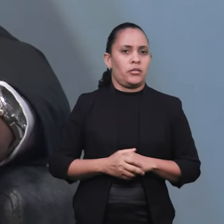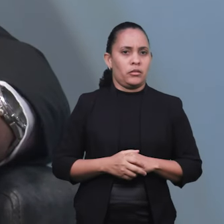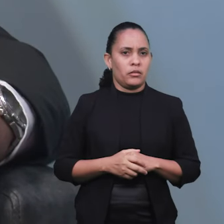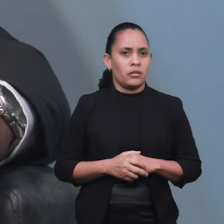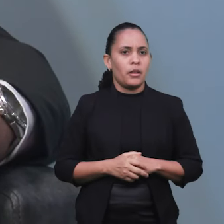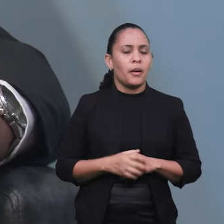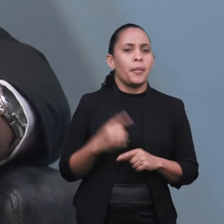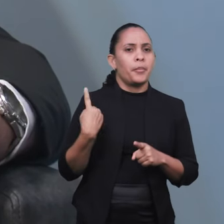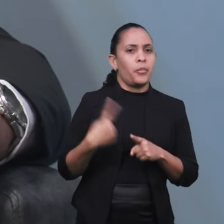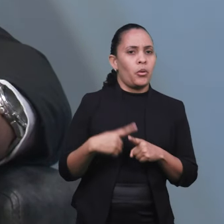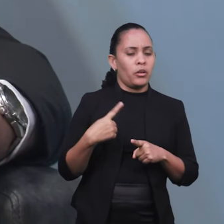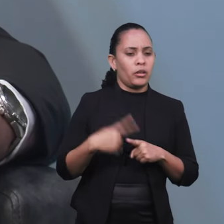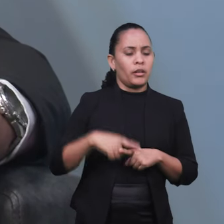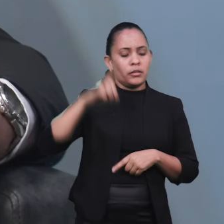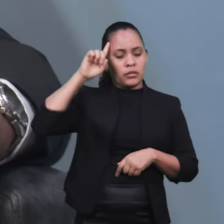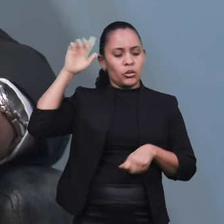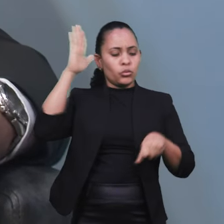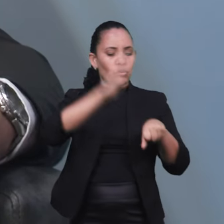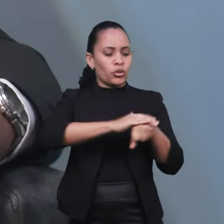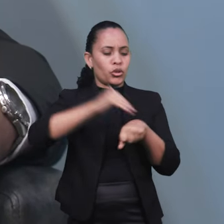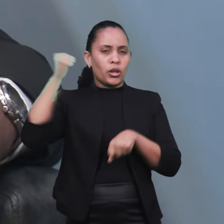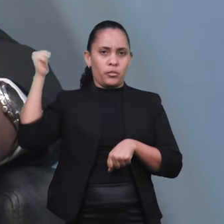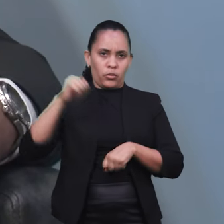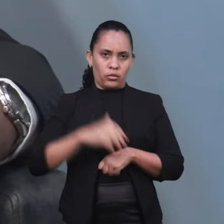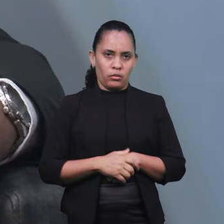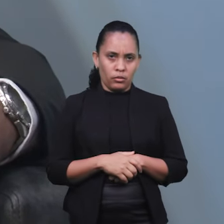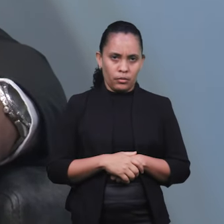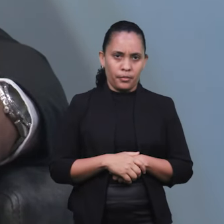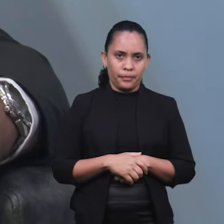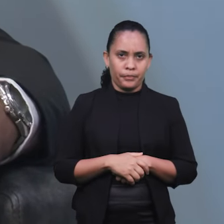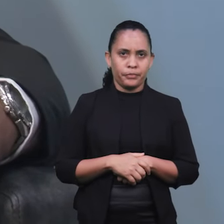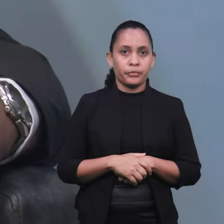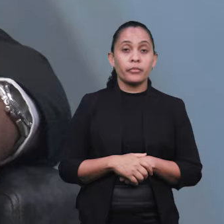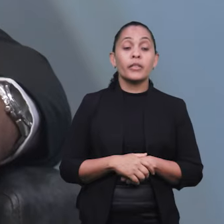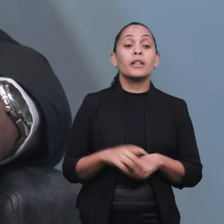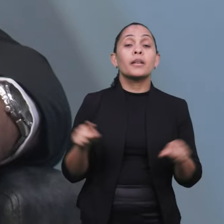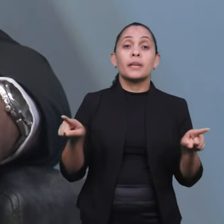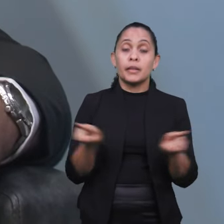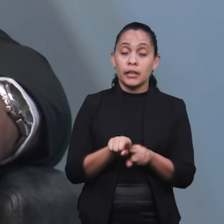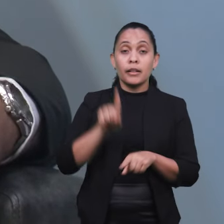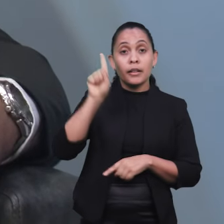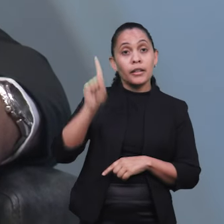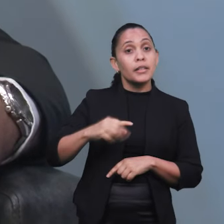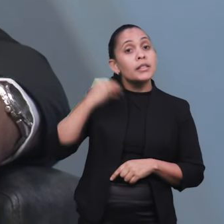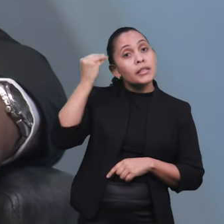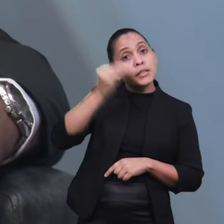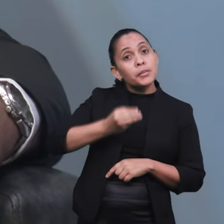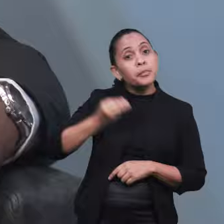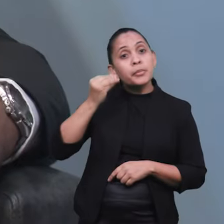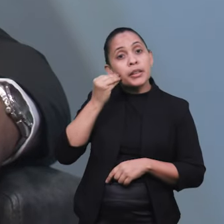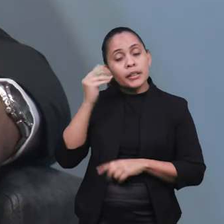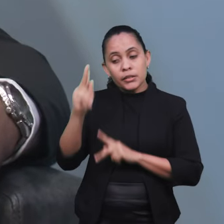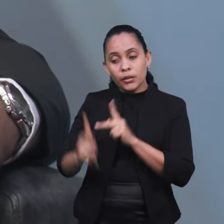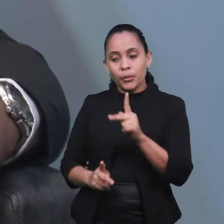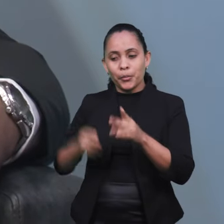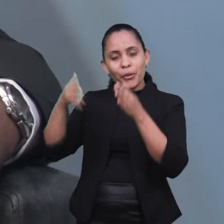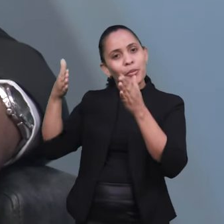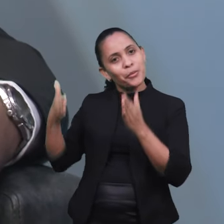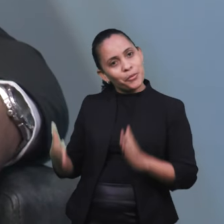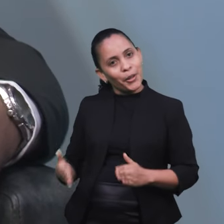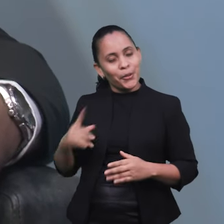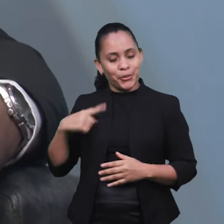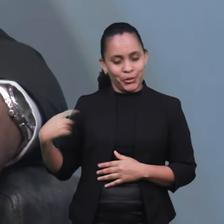Moisés porque ele foi levantado por Deus para aquilo. E esta é a experiência da igreja fiel